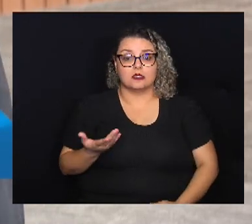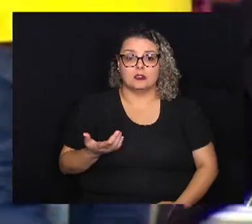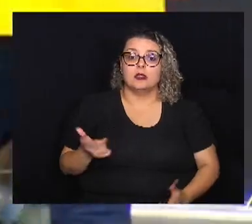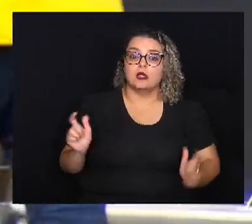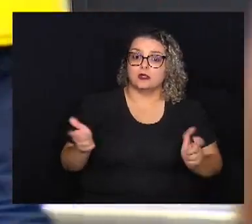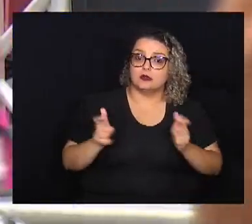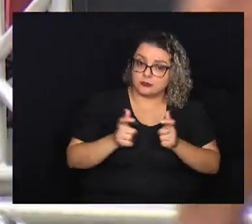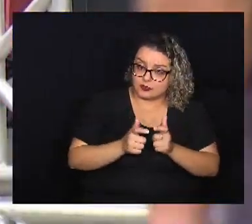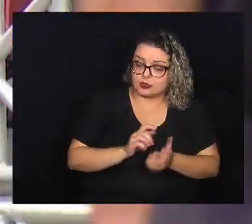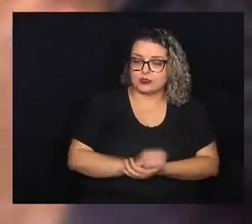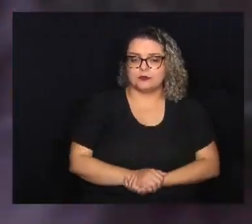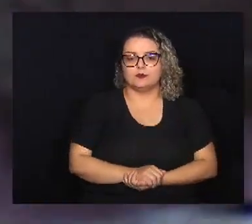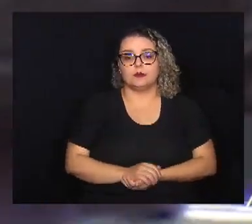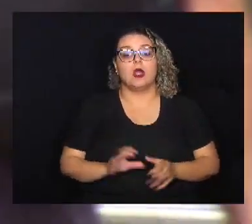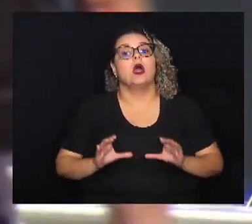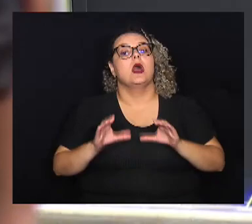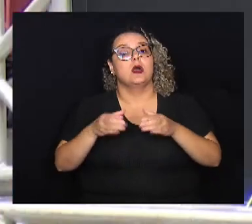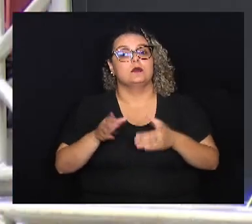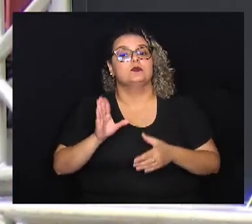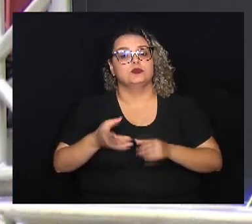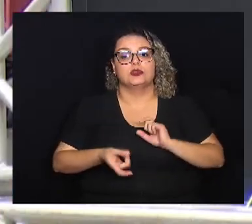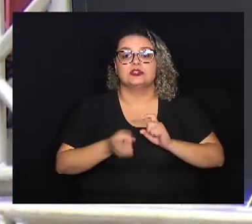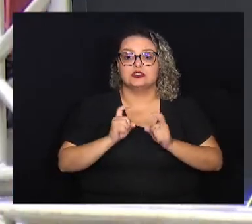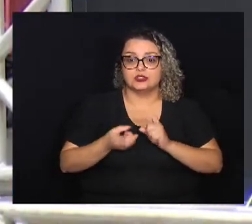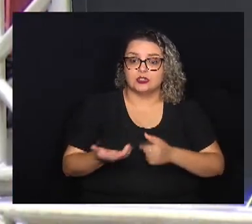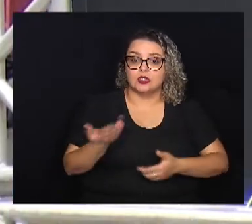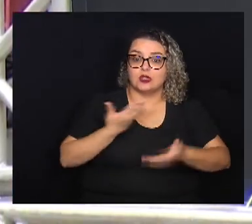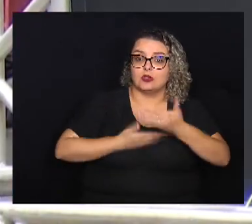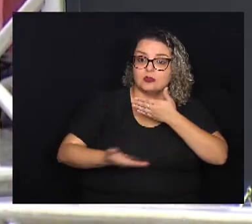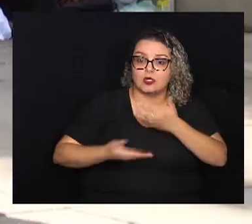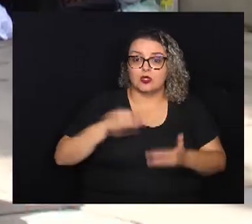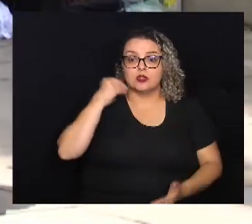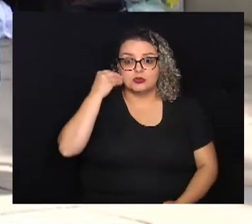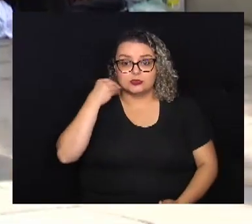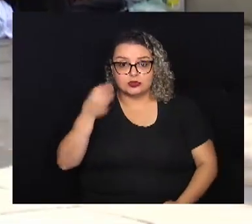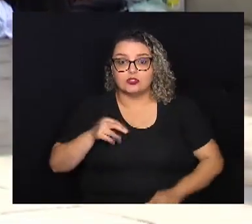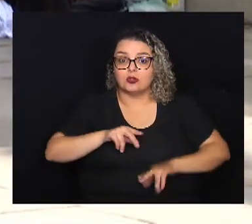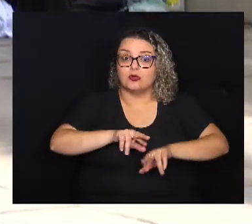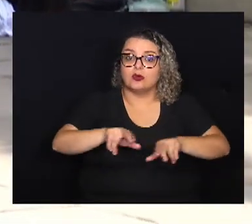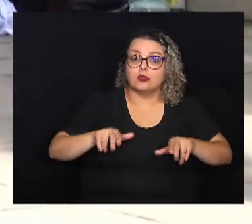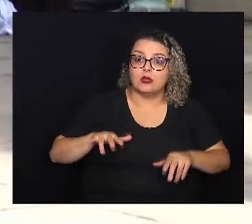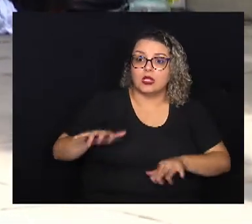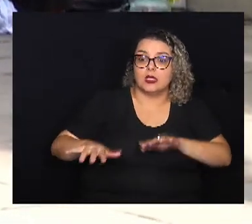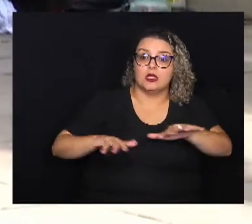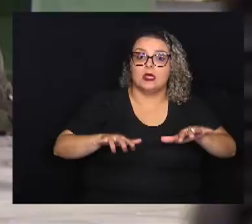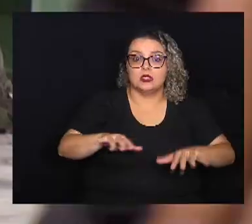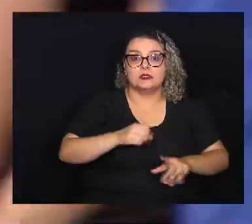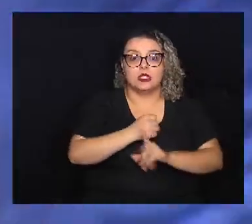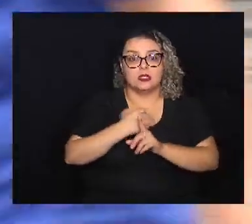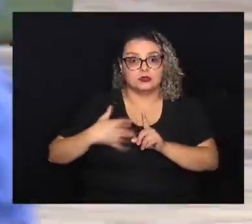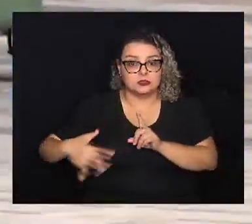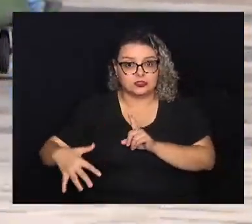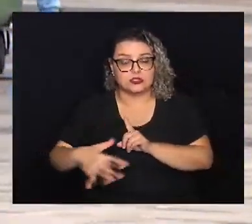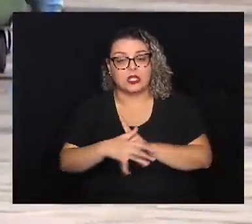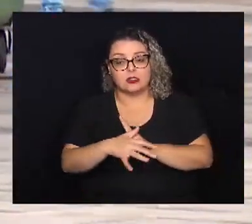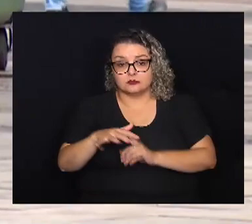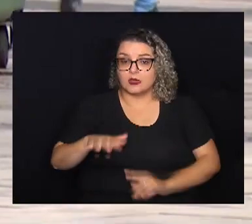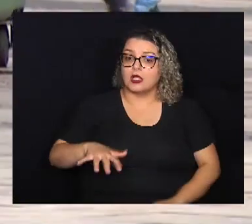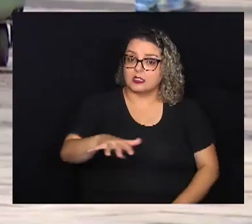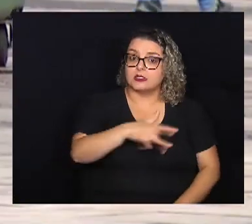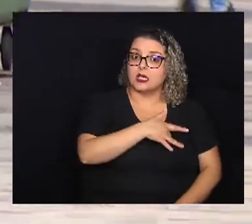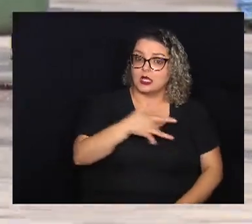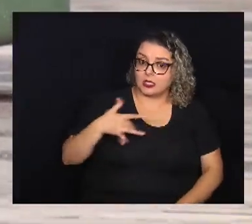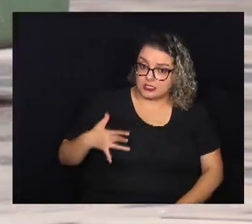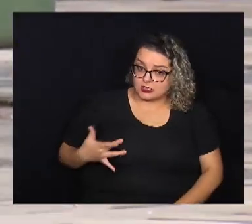diminuindo eles a comissão já se reuniu e trocou experiências com diversos setores da sociedade nas áreas de saúde